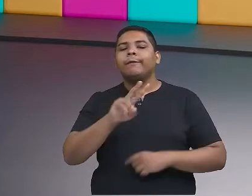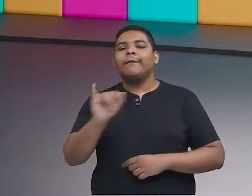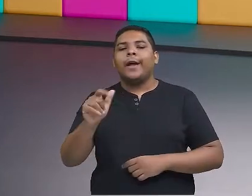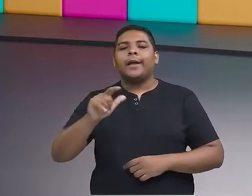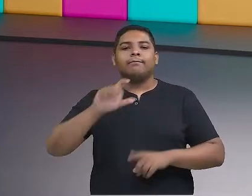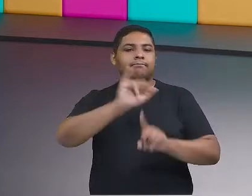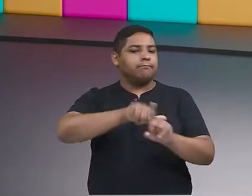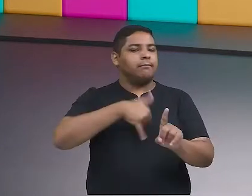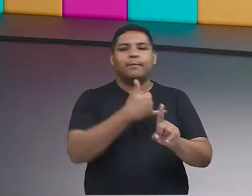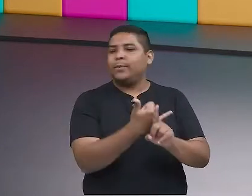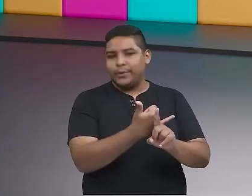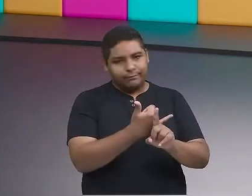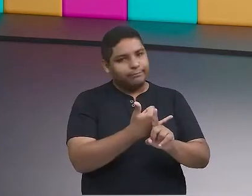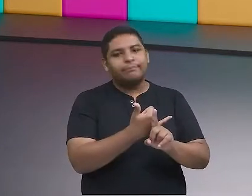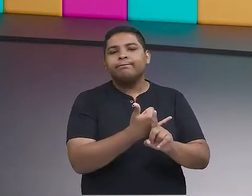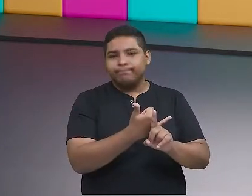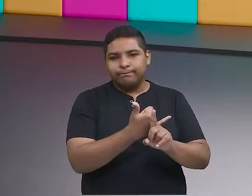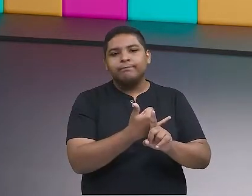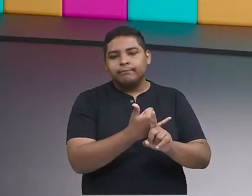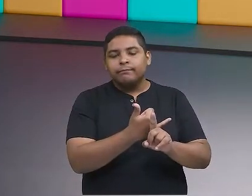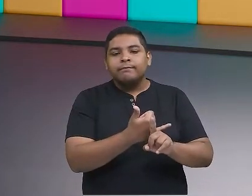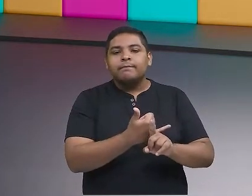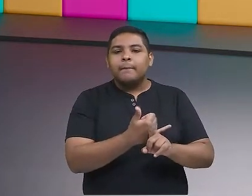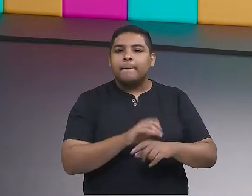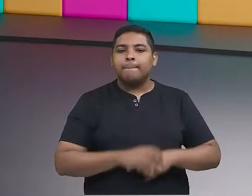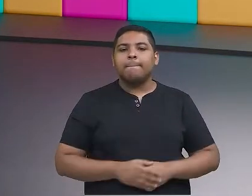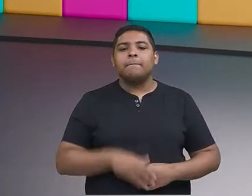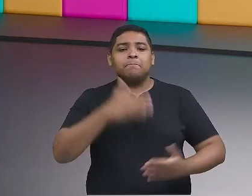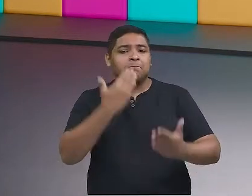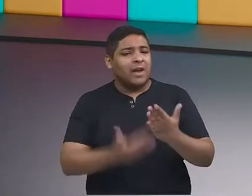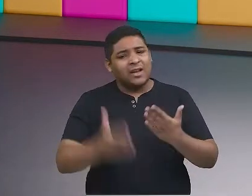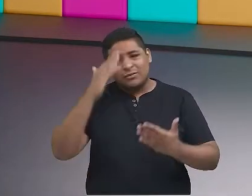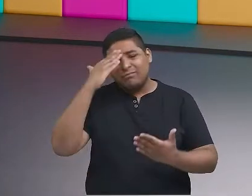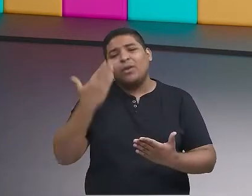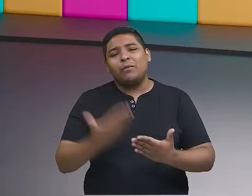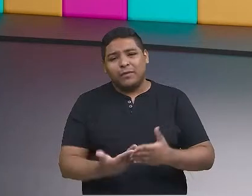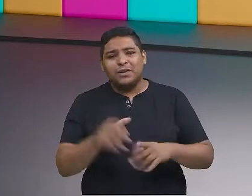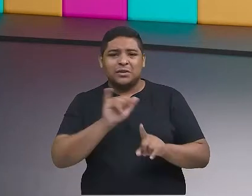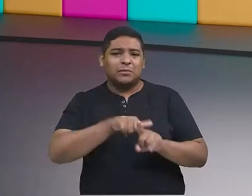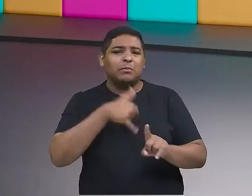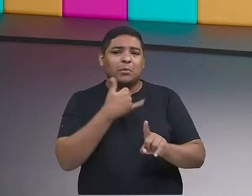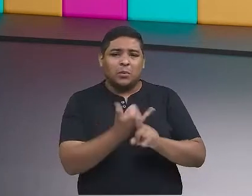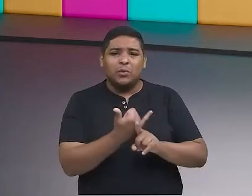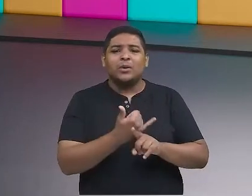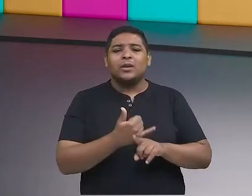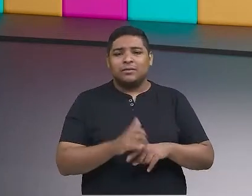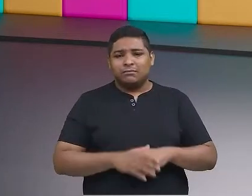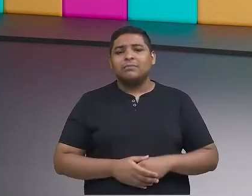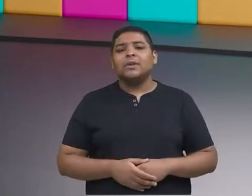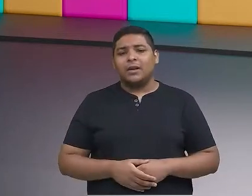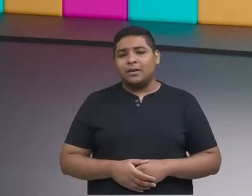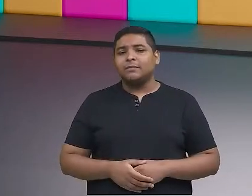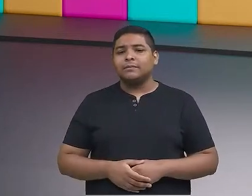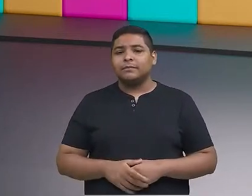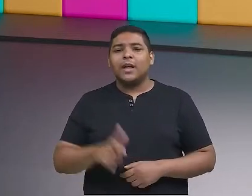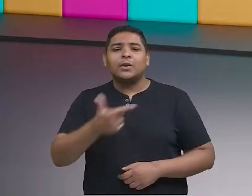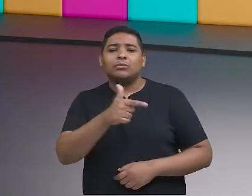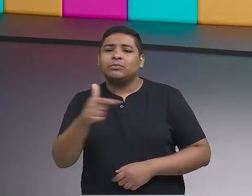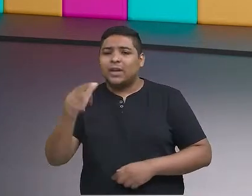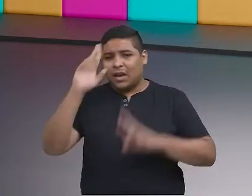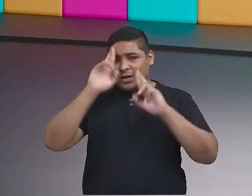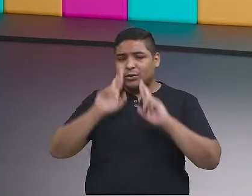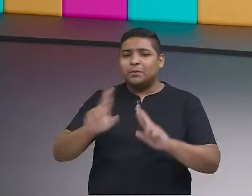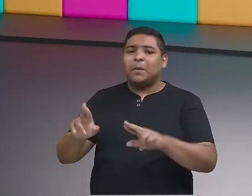quem faz o bullying, a gente já perde a confiança. Quem pratica o bullying, a gente já não tem aquele mesmo